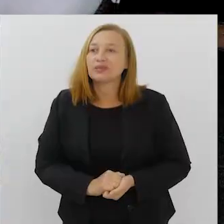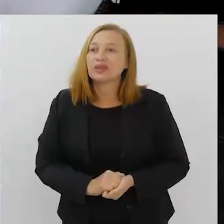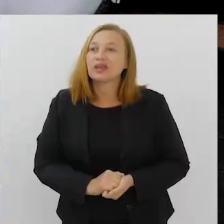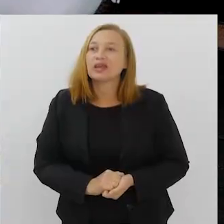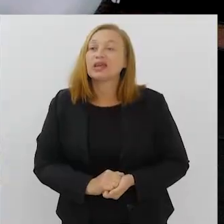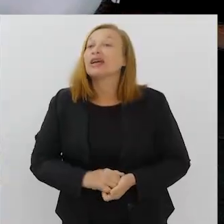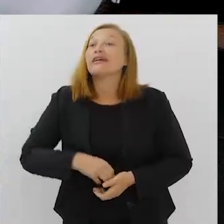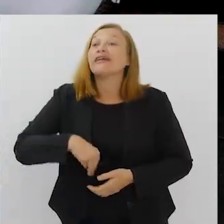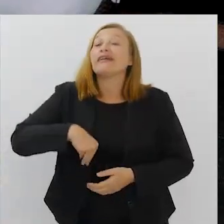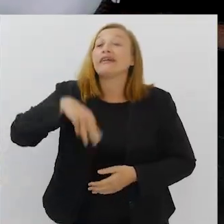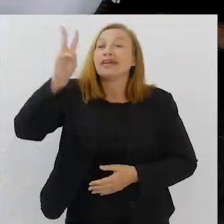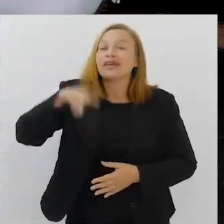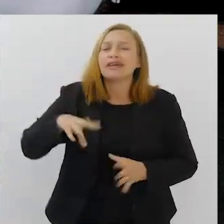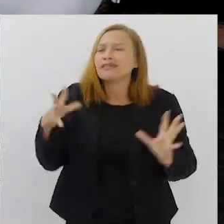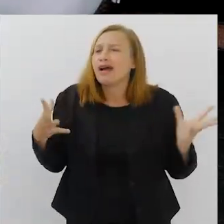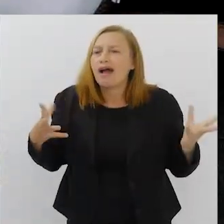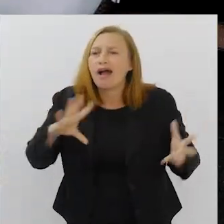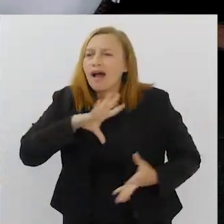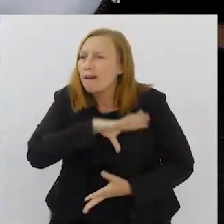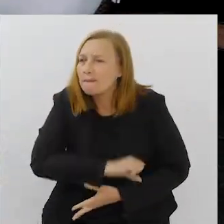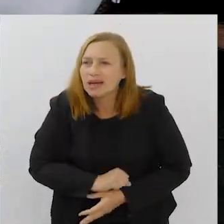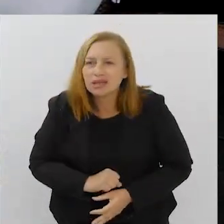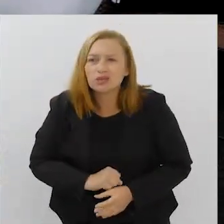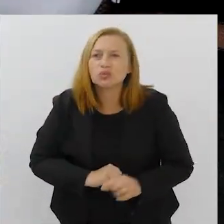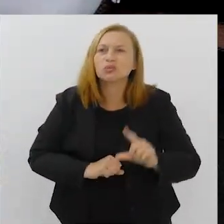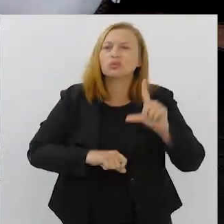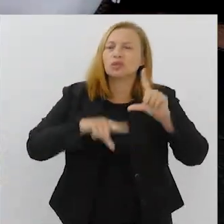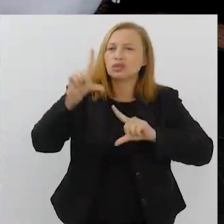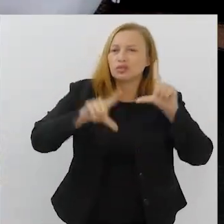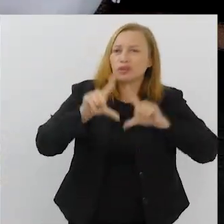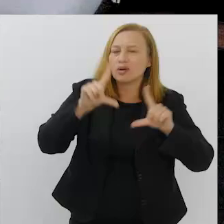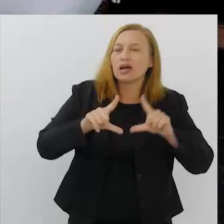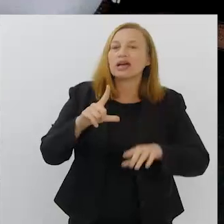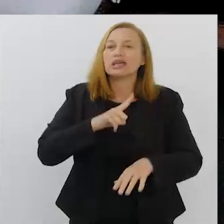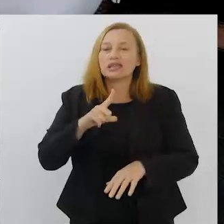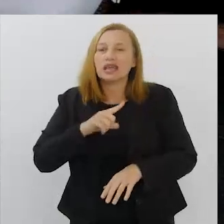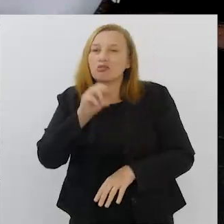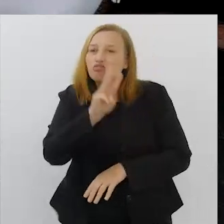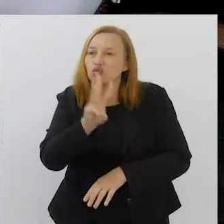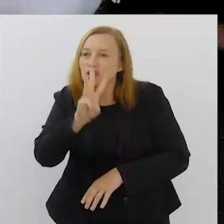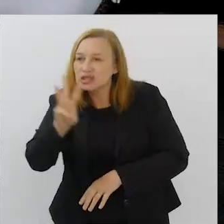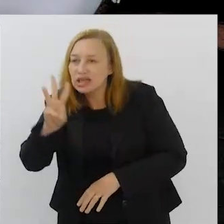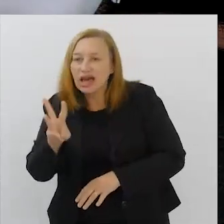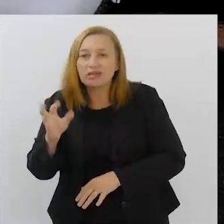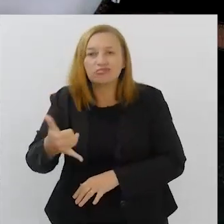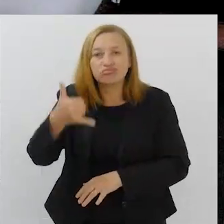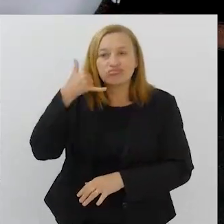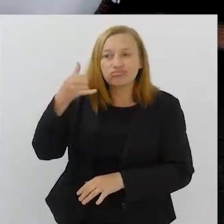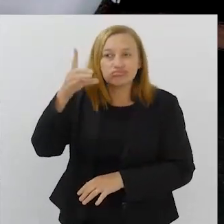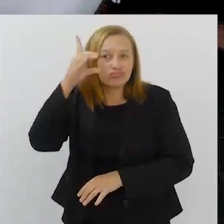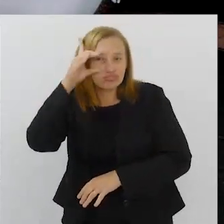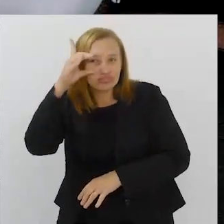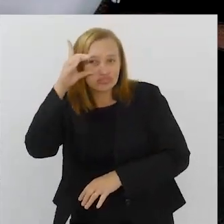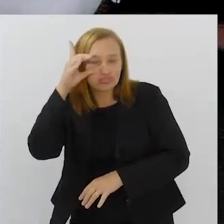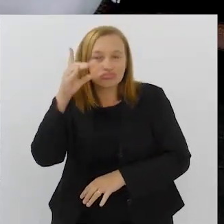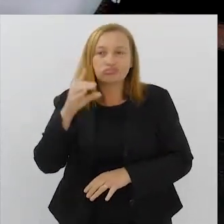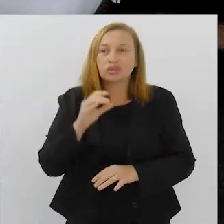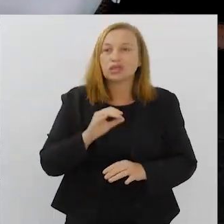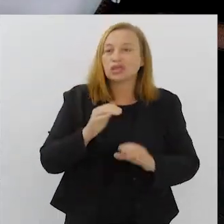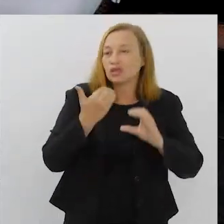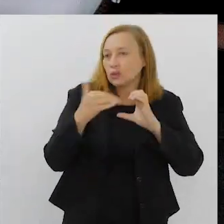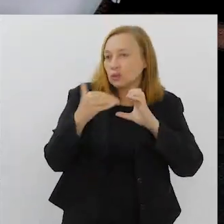isso. E quem está adorando esse programa e quer participar, existe algum site, algum telefone, algum Instagram,